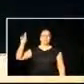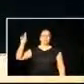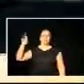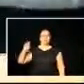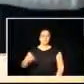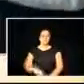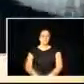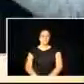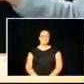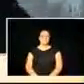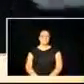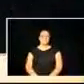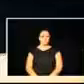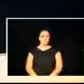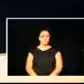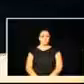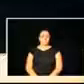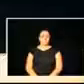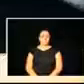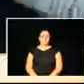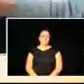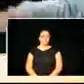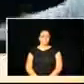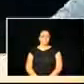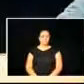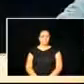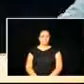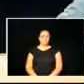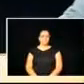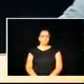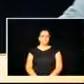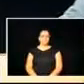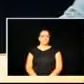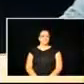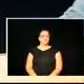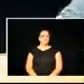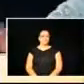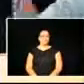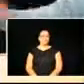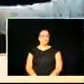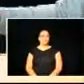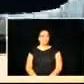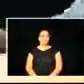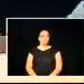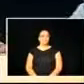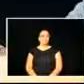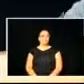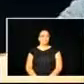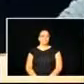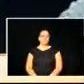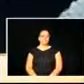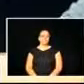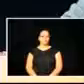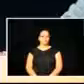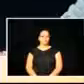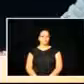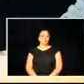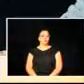ninguém é novo lá. Está todo mundo já caindo de velho lá. Então não tem nada de novo,